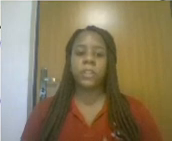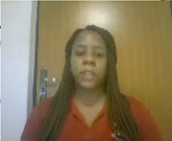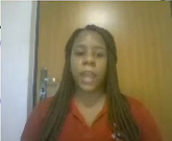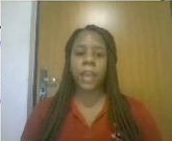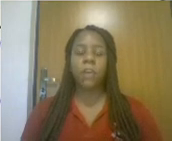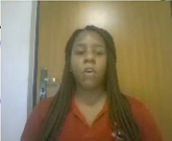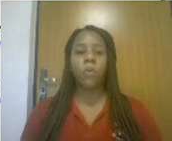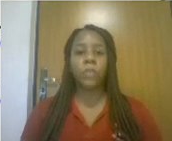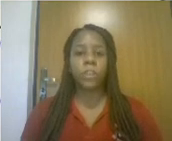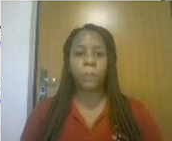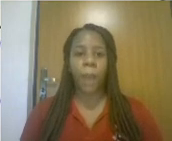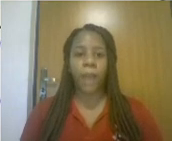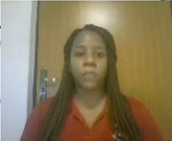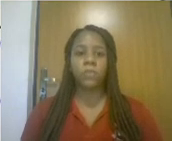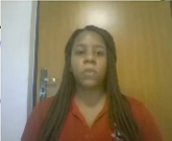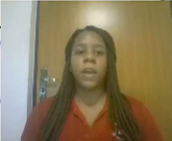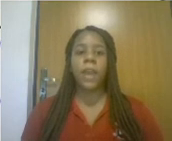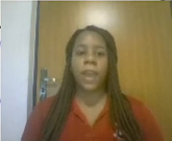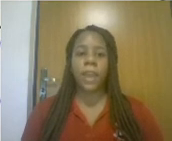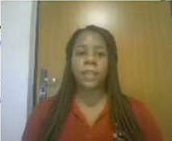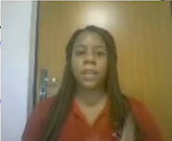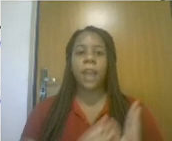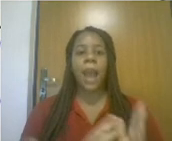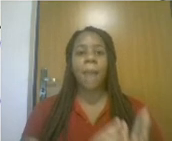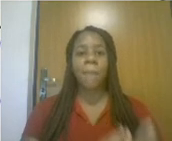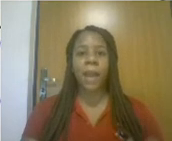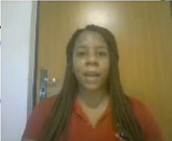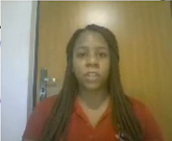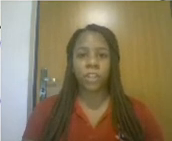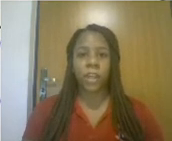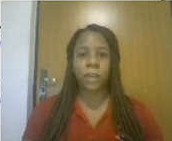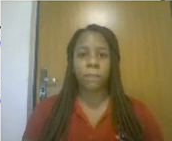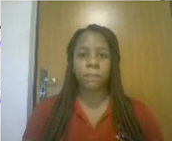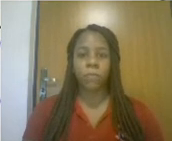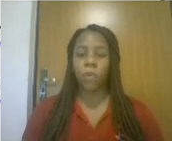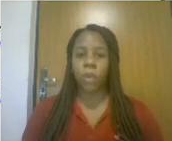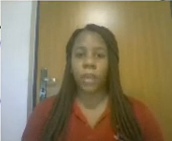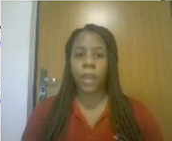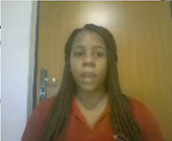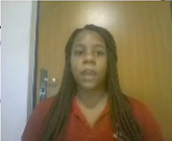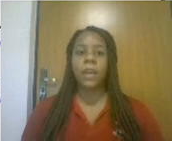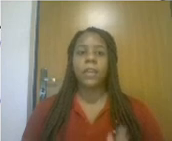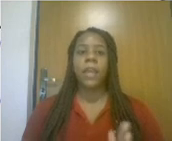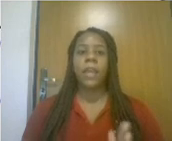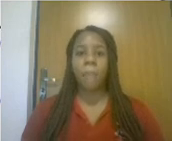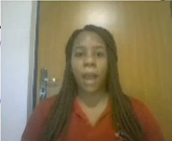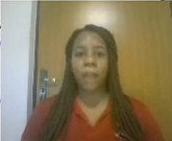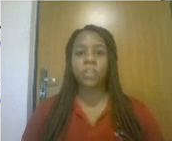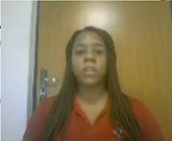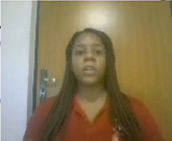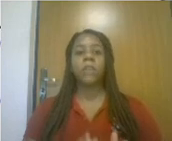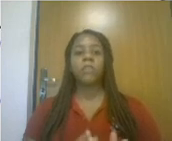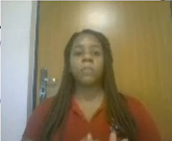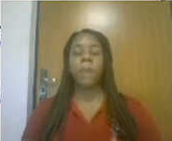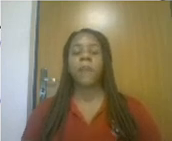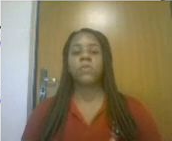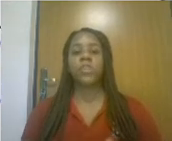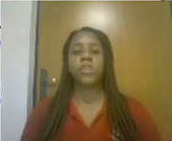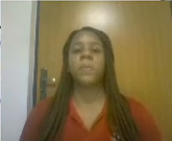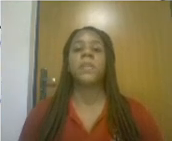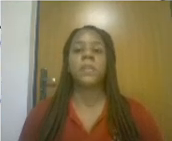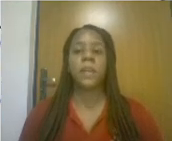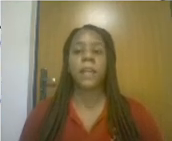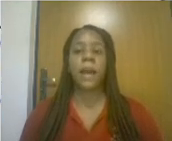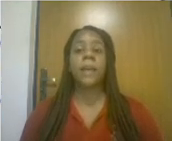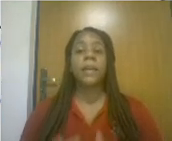eles têm o espaço entre a margem, ok? Tem a margem e tem o espaço que a